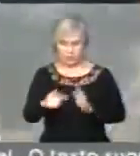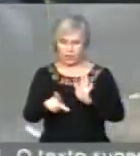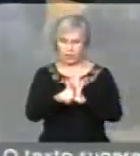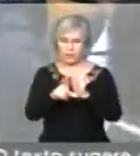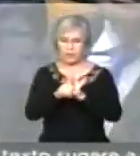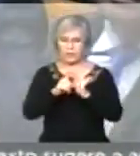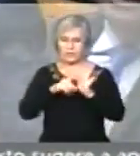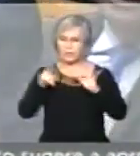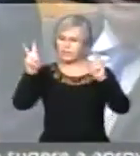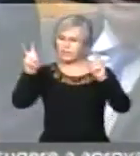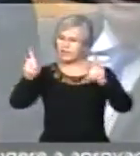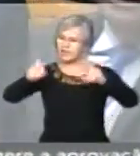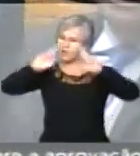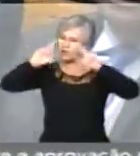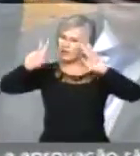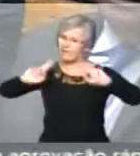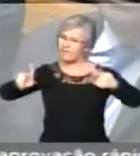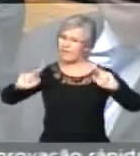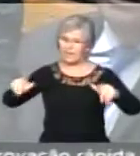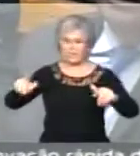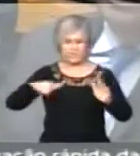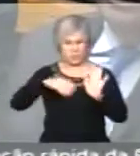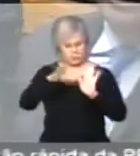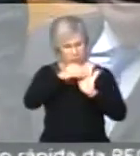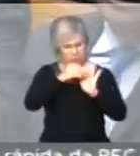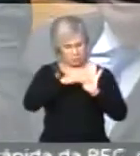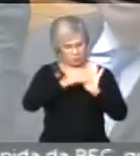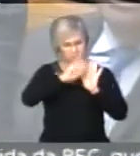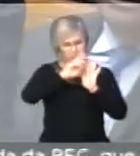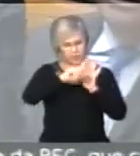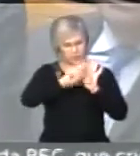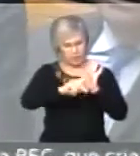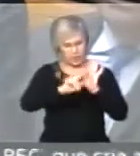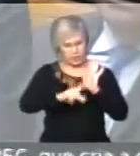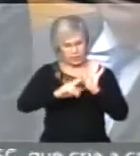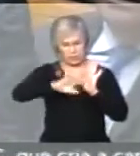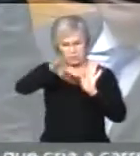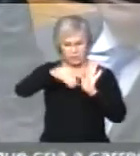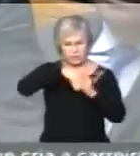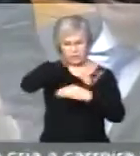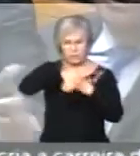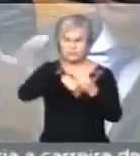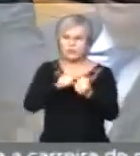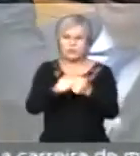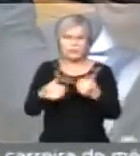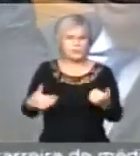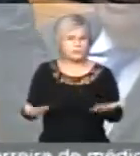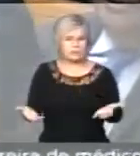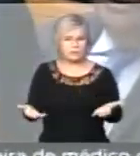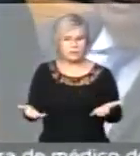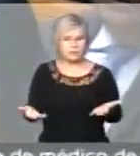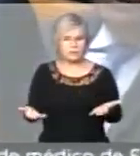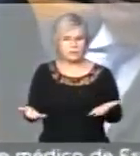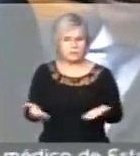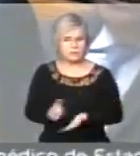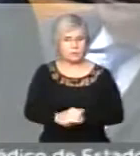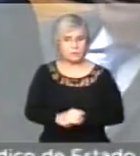tão diversos. Jabuti, jararaca, jaguatirica, e acaba num cágado.